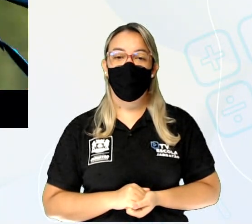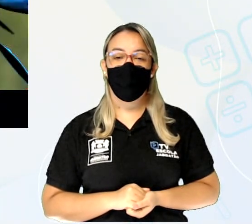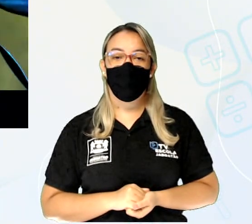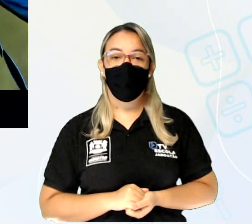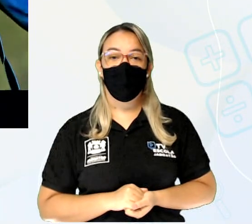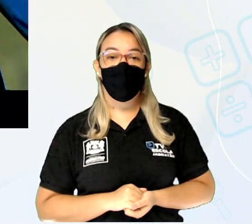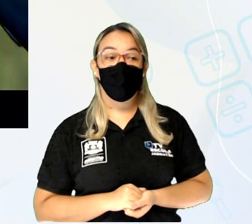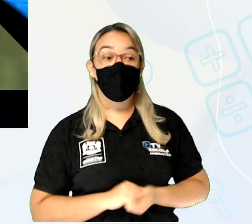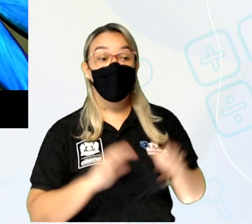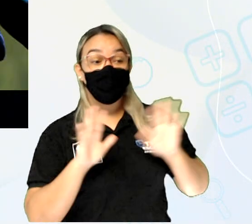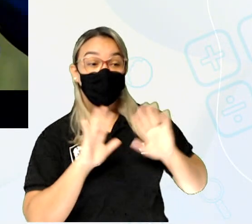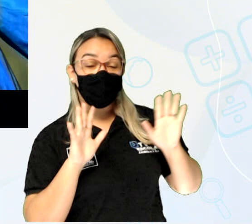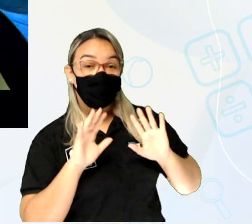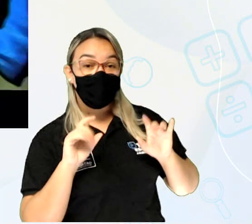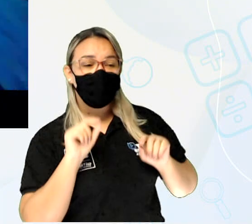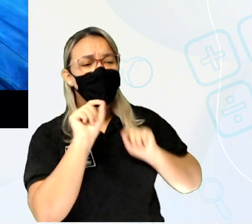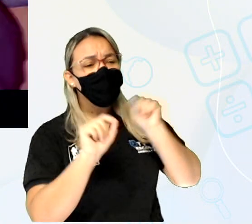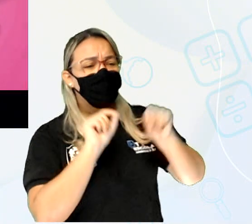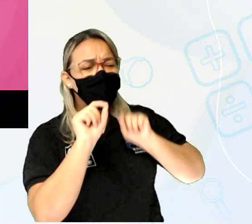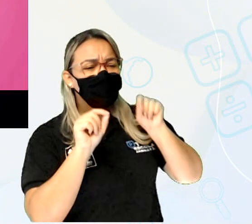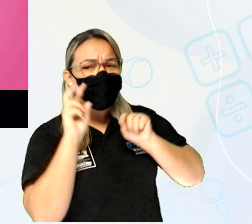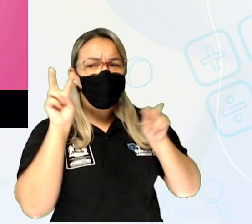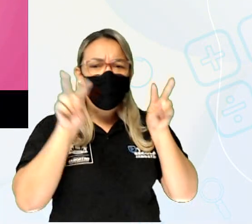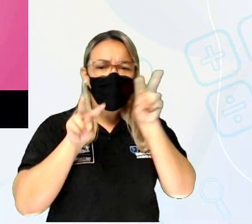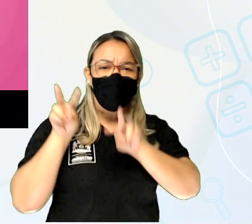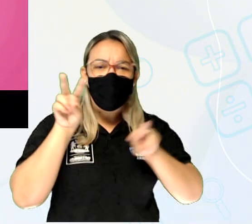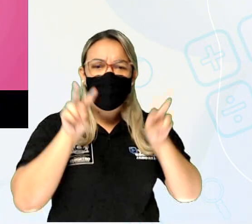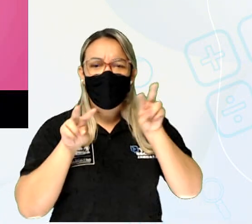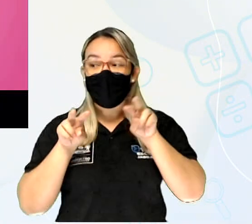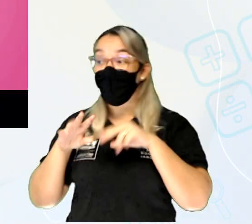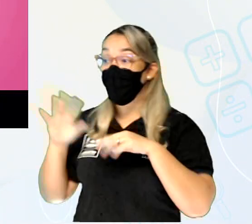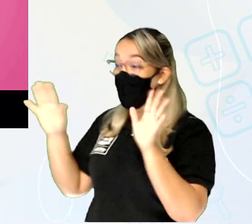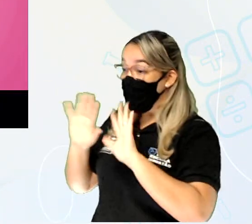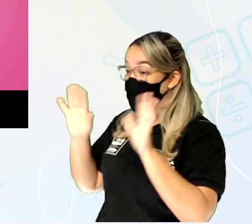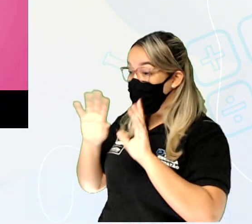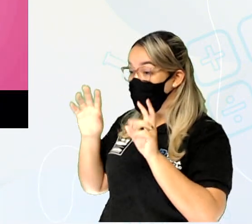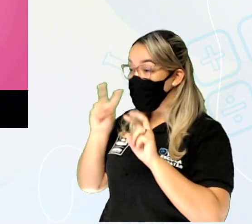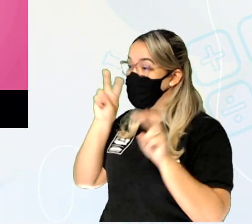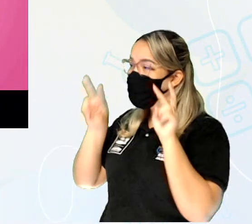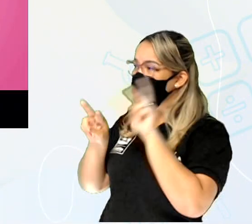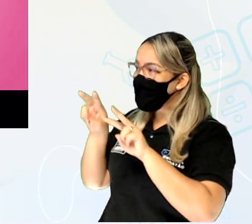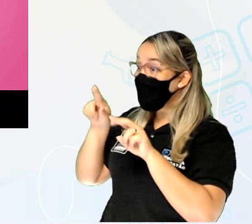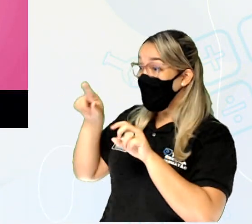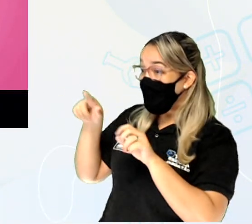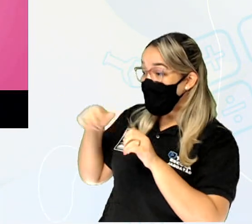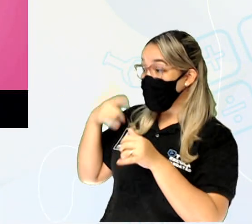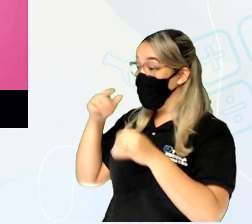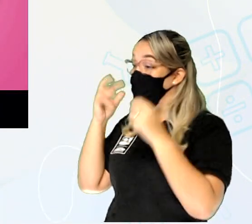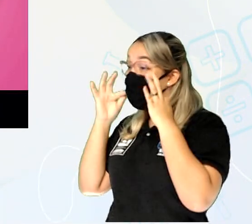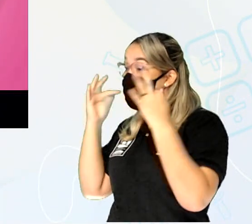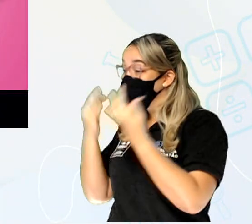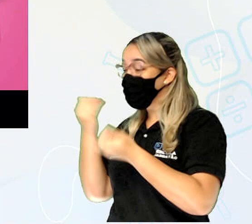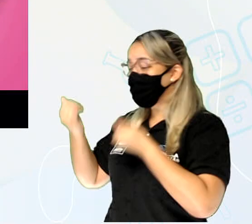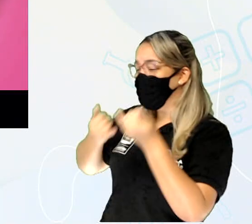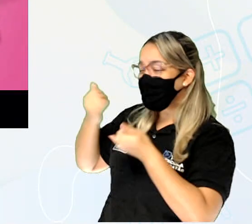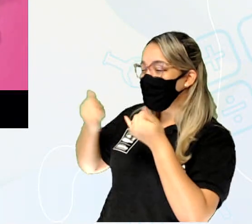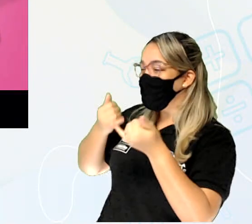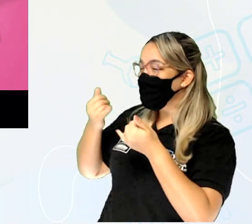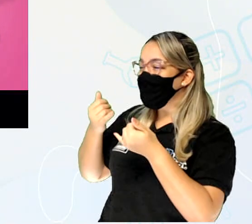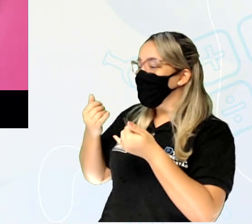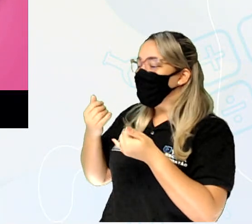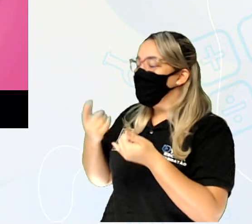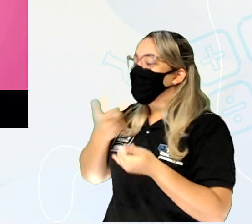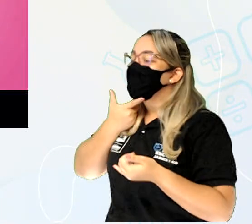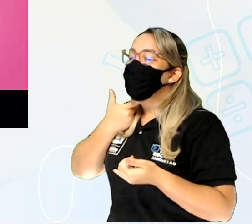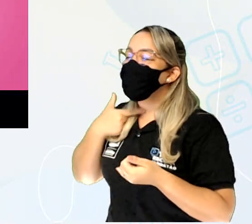Oi, Vitamin B! O que você está olhando? Ah, oi, Didi. O piquenique daquela família me deu muita